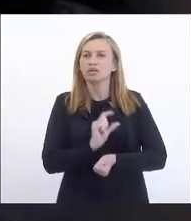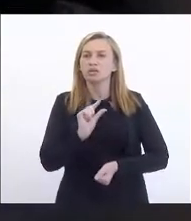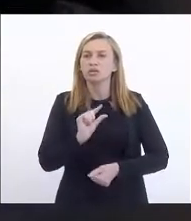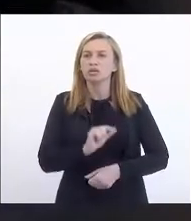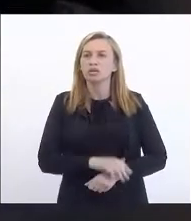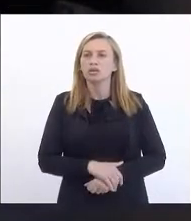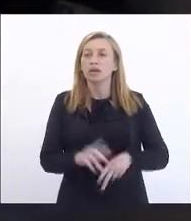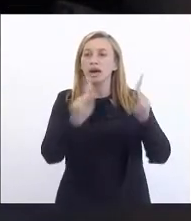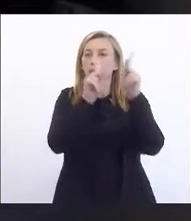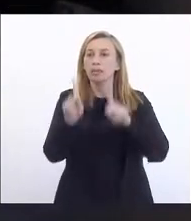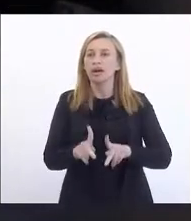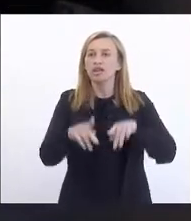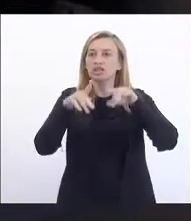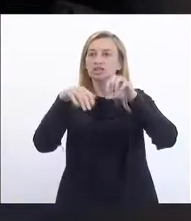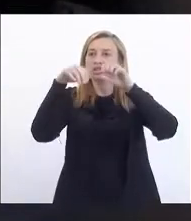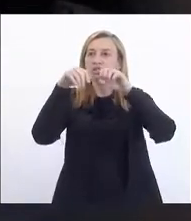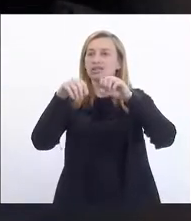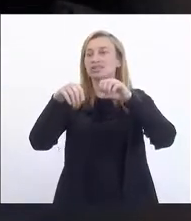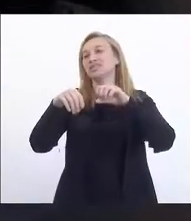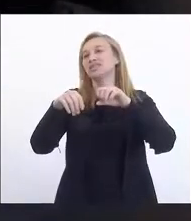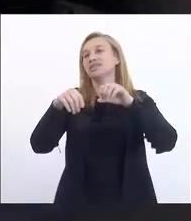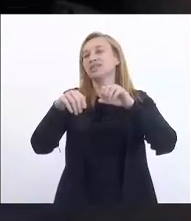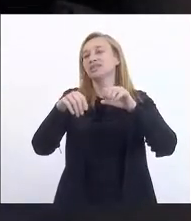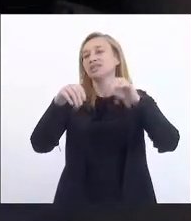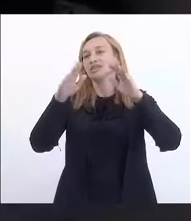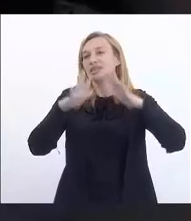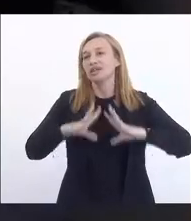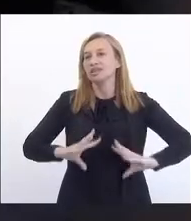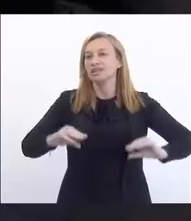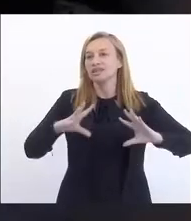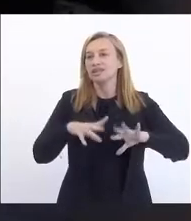Paz na terra aos homens de boa vontade. Vamos aguardar um pouquinho.